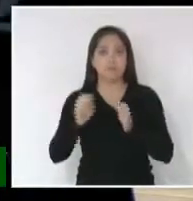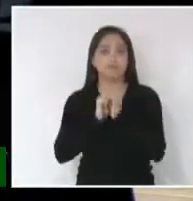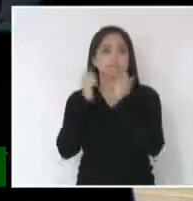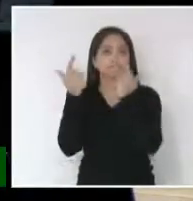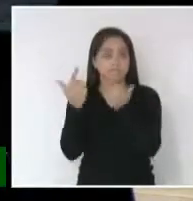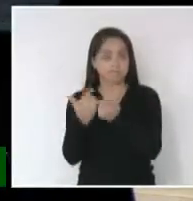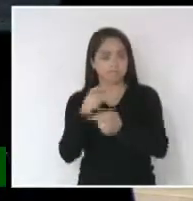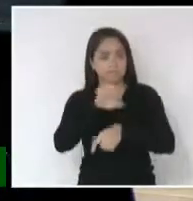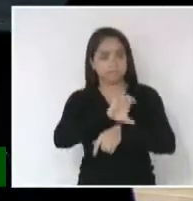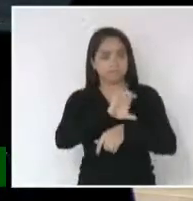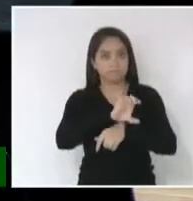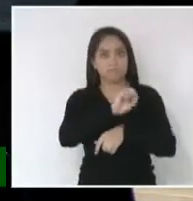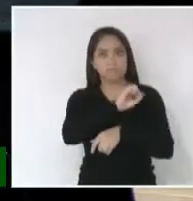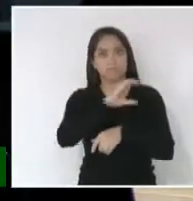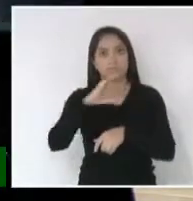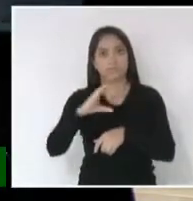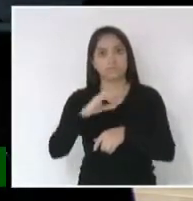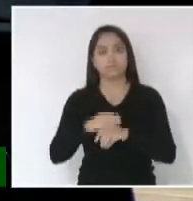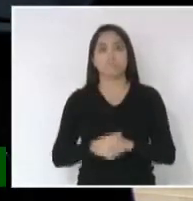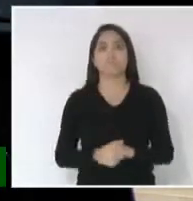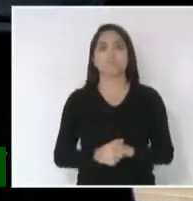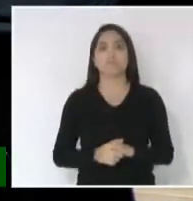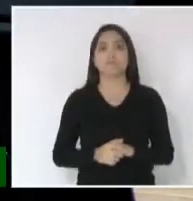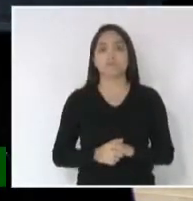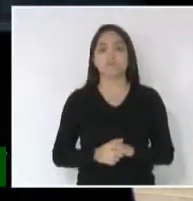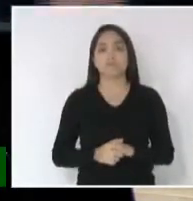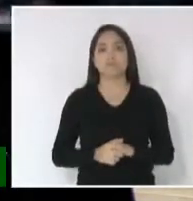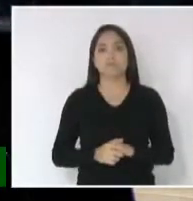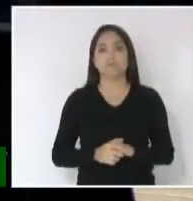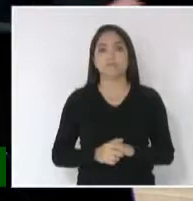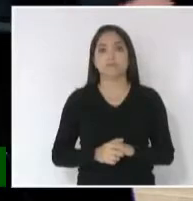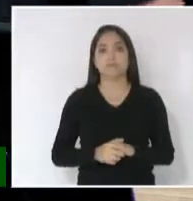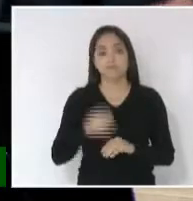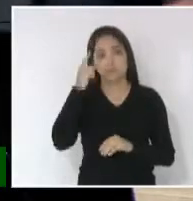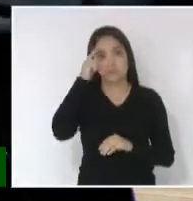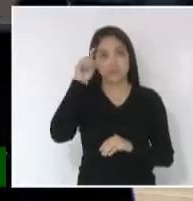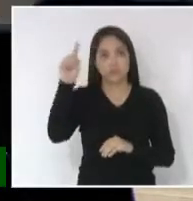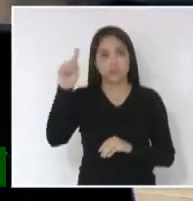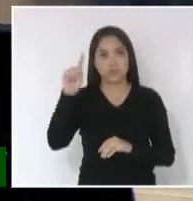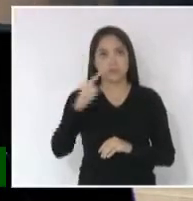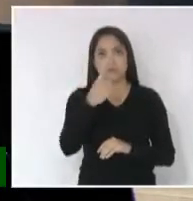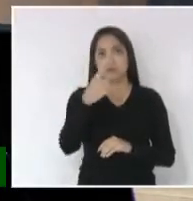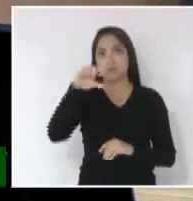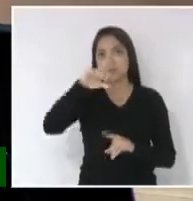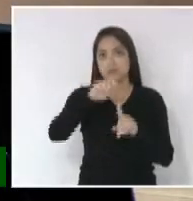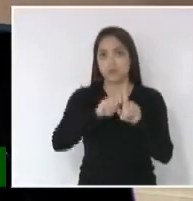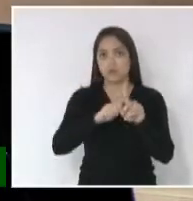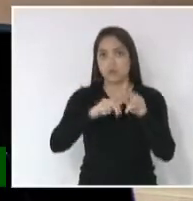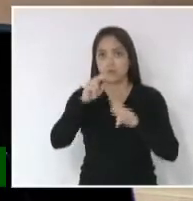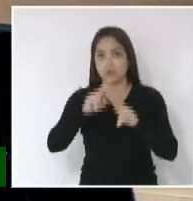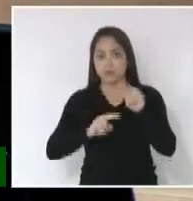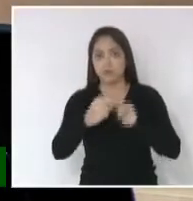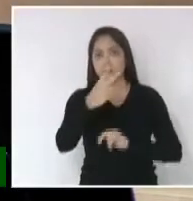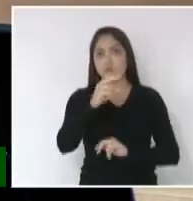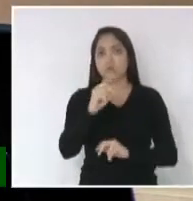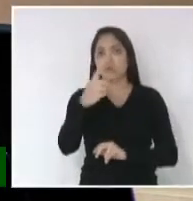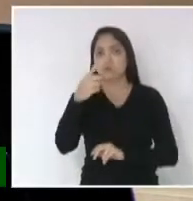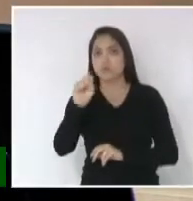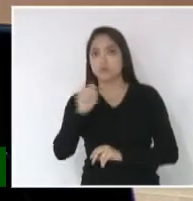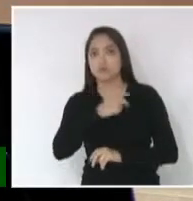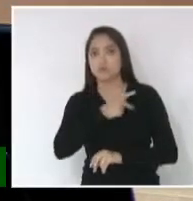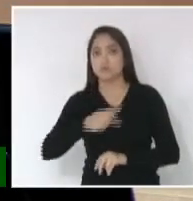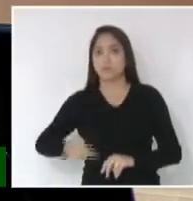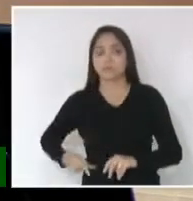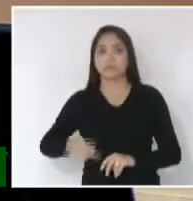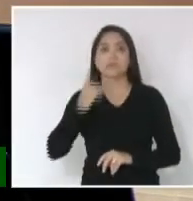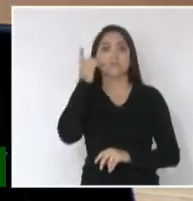18ª legislatura da Assembleia Legislativa de Santa Catarina, que foi realizado no dia 19 de junho de 2018, com a presidência do deputado